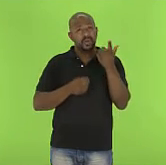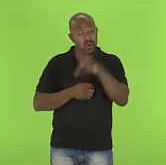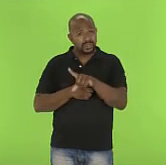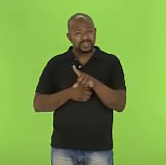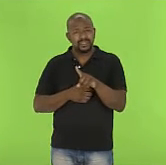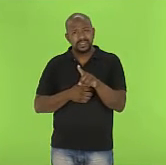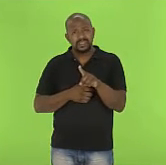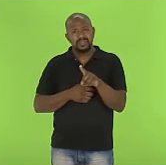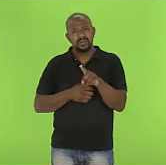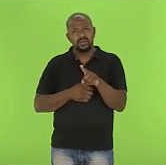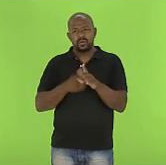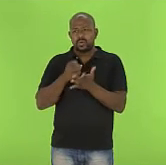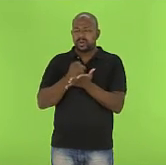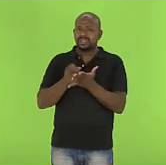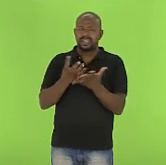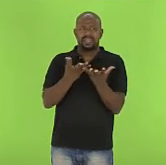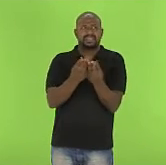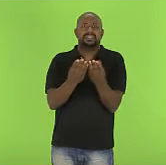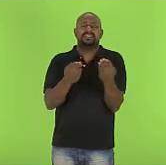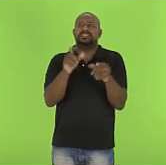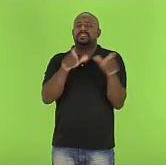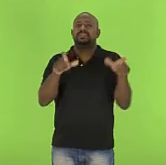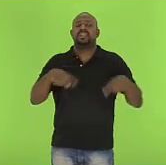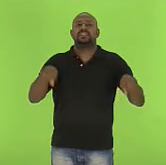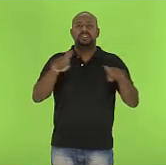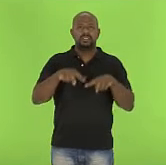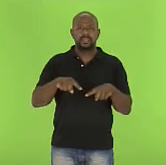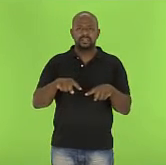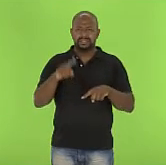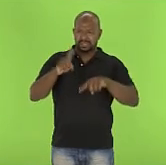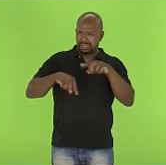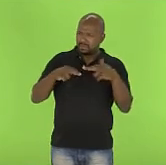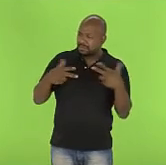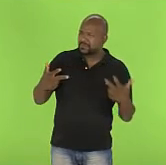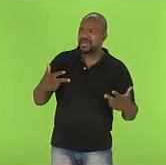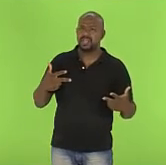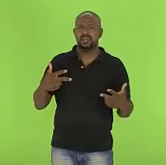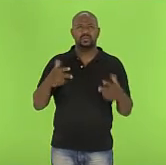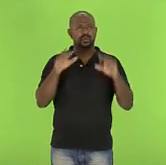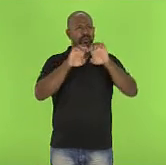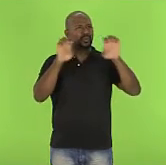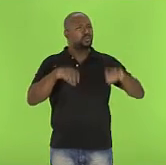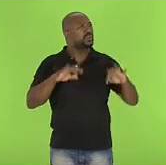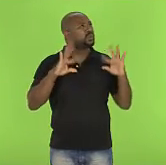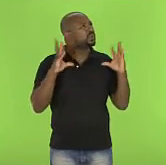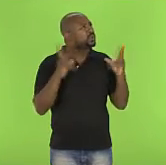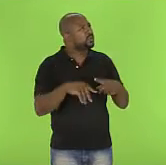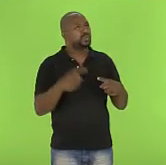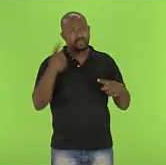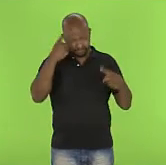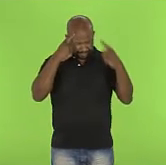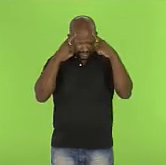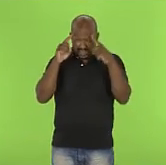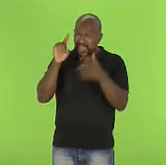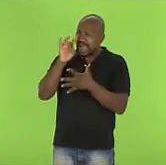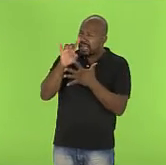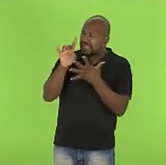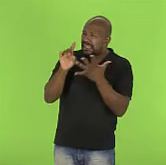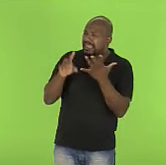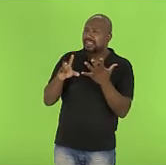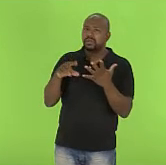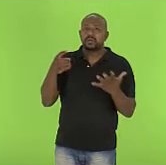Como que ele conseguiu contratar essa quantidade de gente, de equipamento, estruturar tudo, pensar em